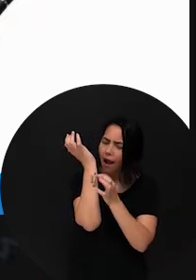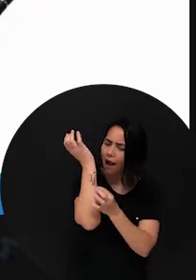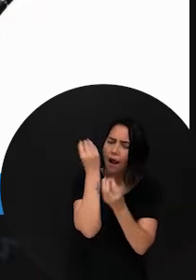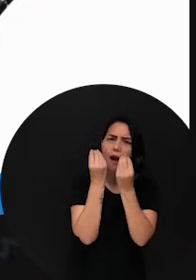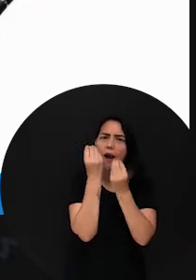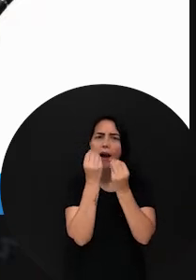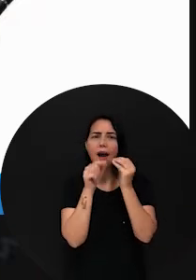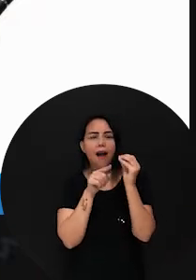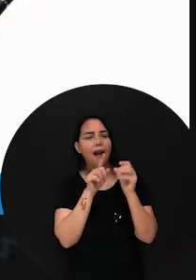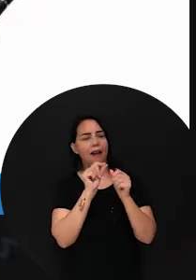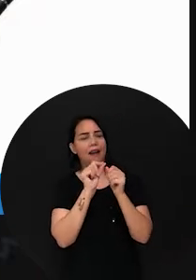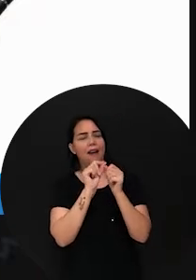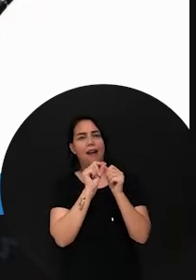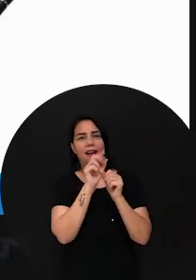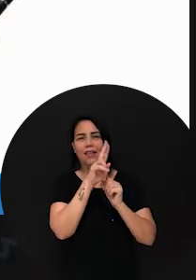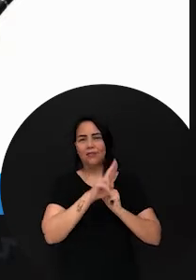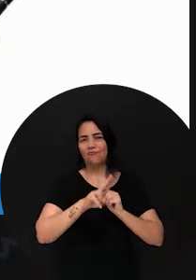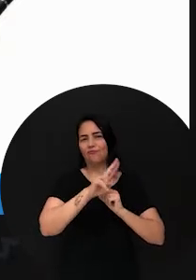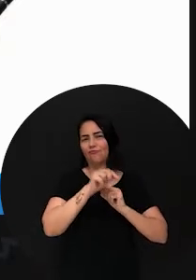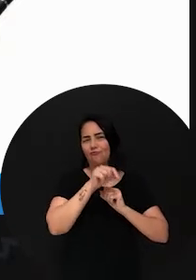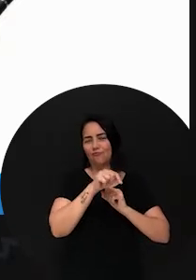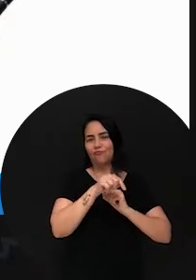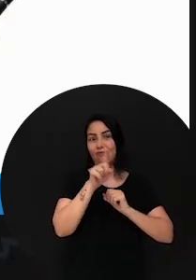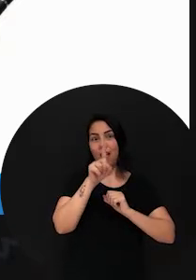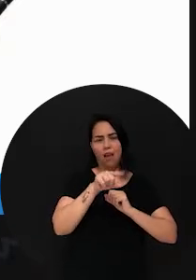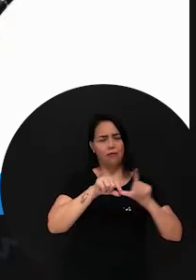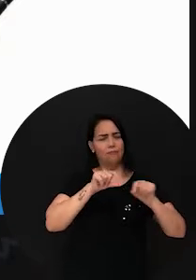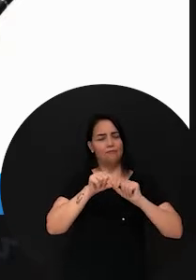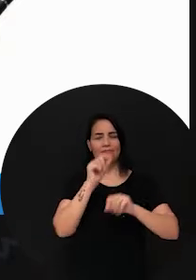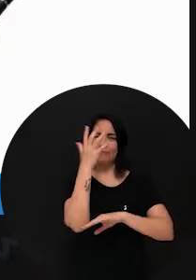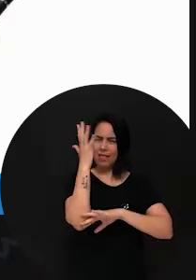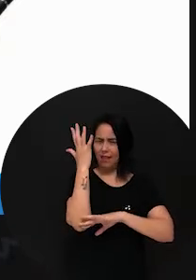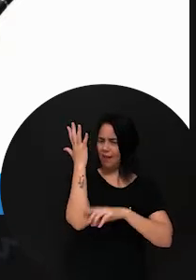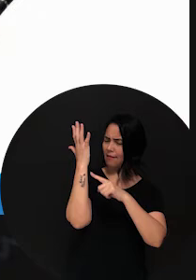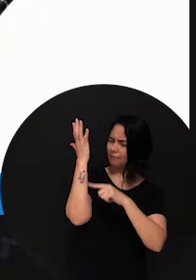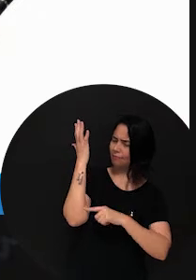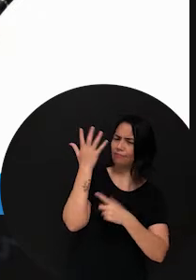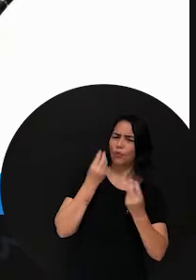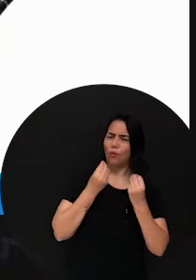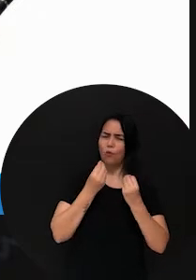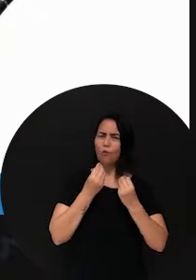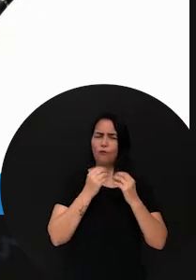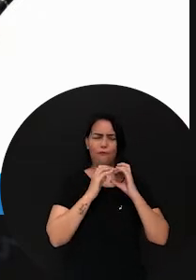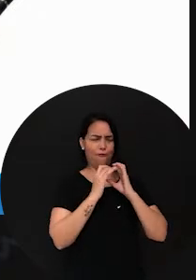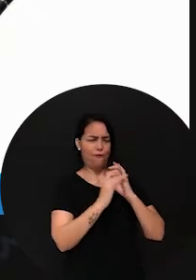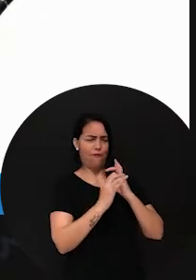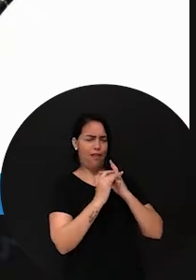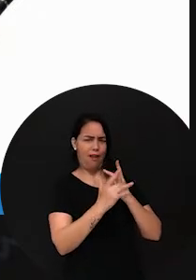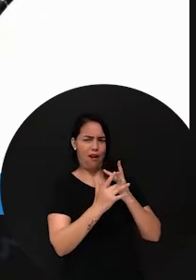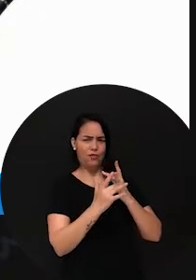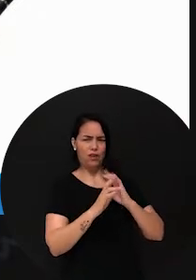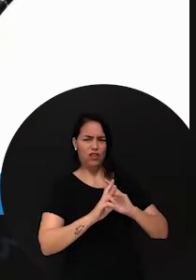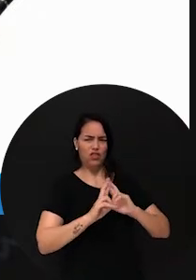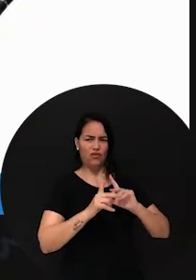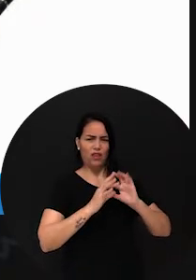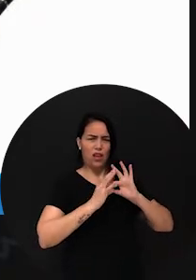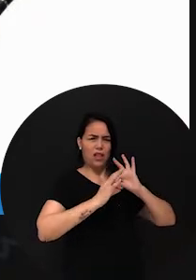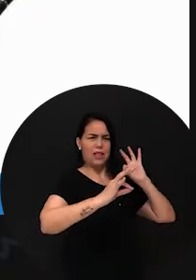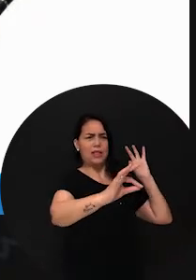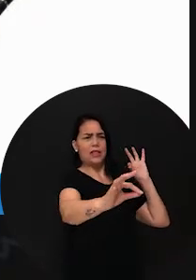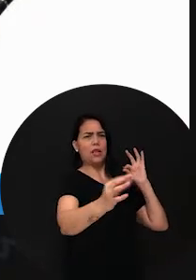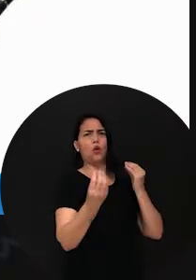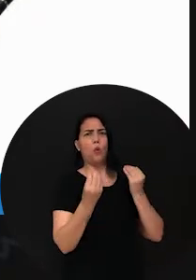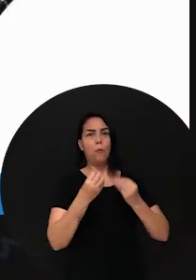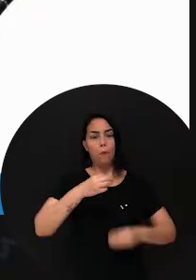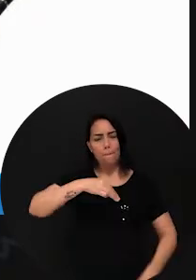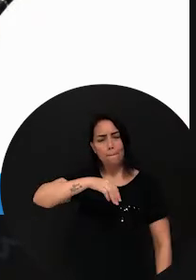são classificados como instrumentos de madeira. Mas aí tem alguém olhando ali, mas a flauta transversal é de metal. Como é que